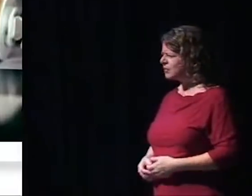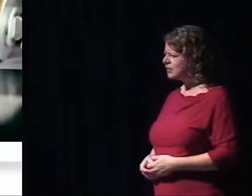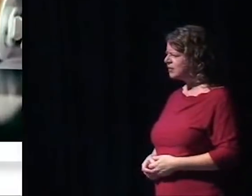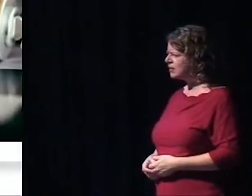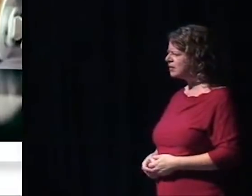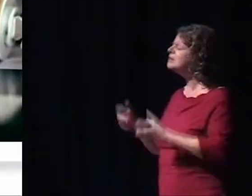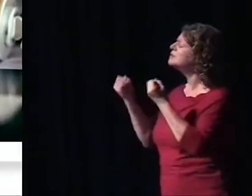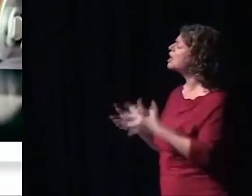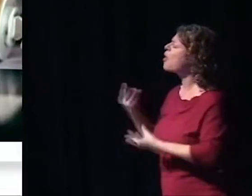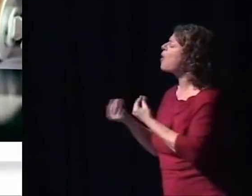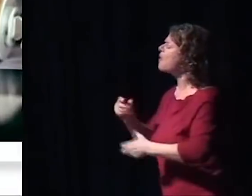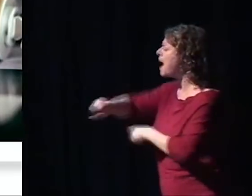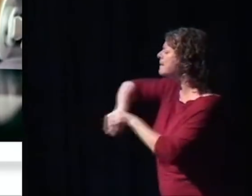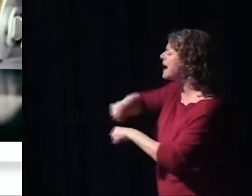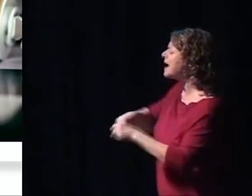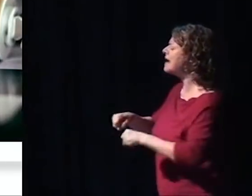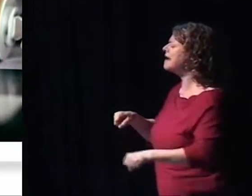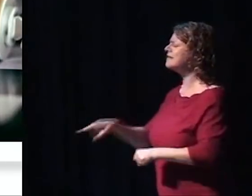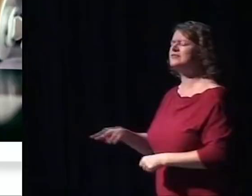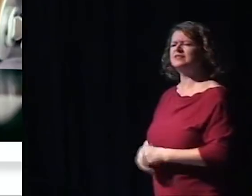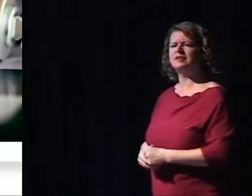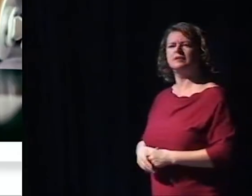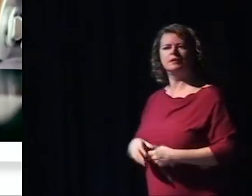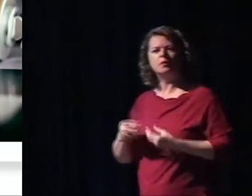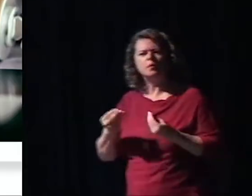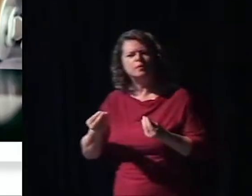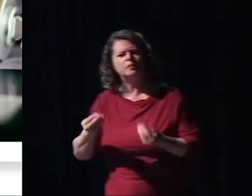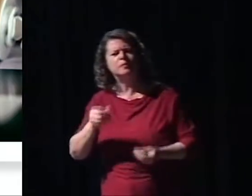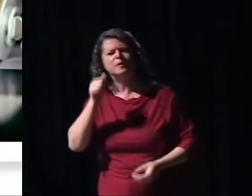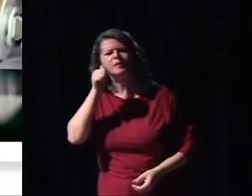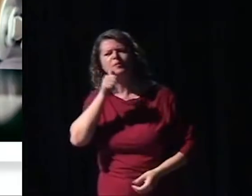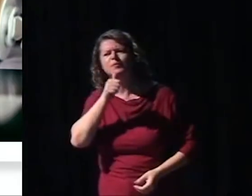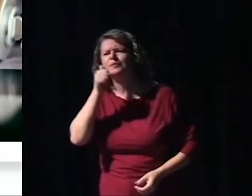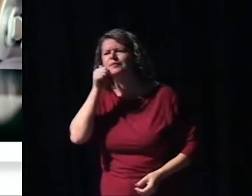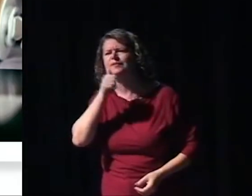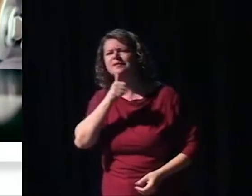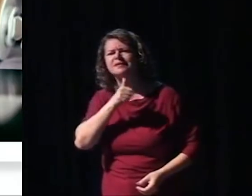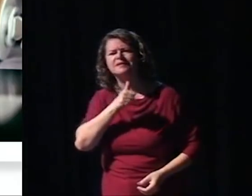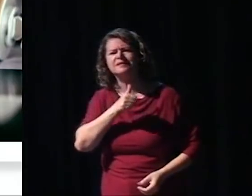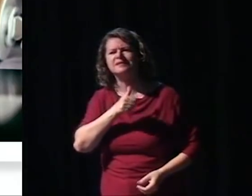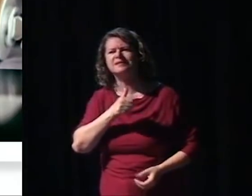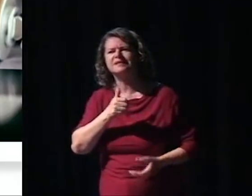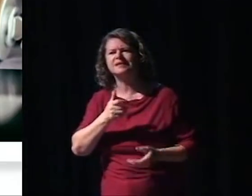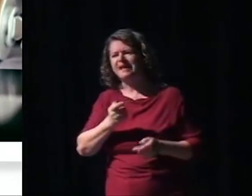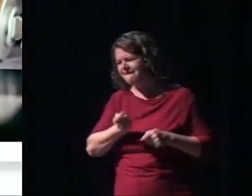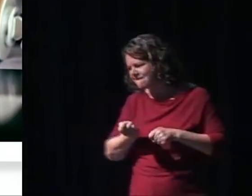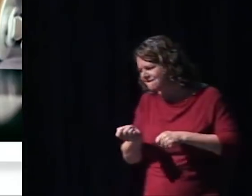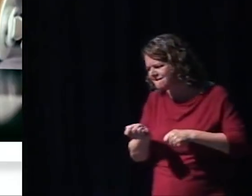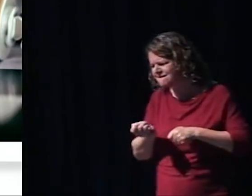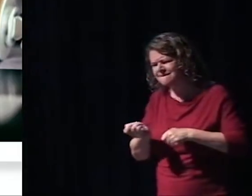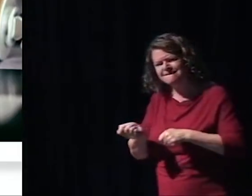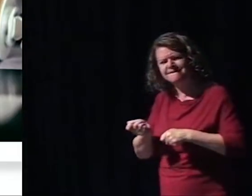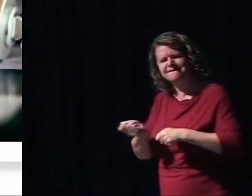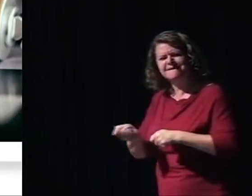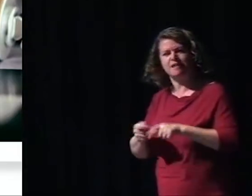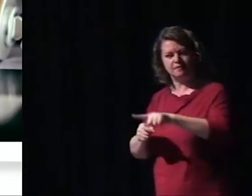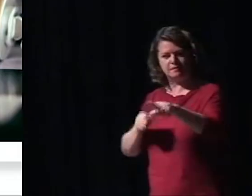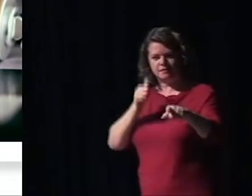isso? Gente, quando uma mulher, ela quer tirar algo, você tem esposa, você é